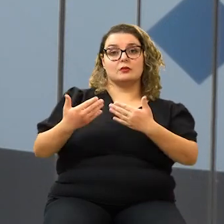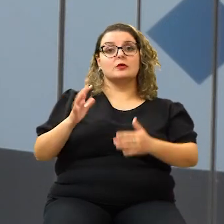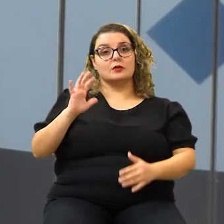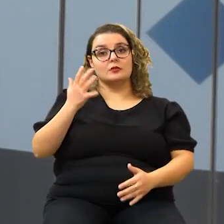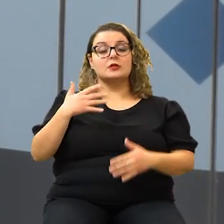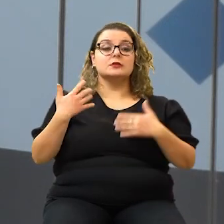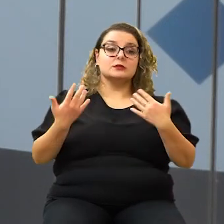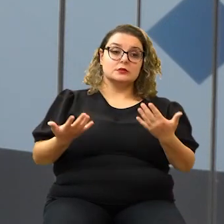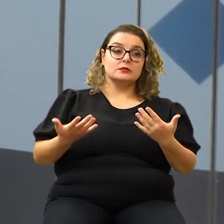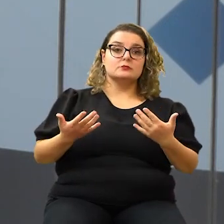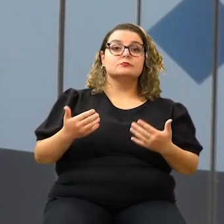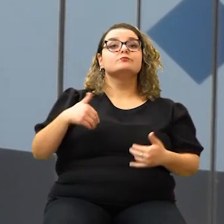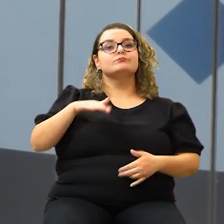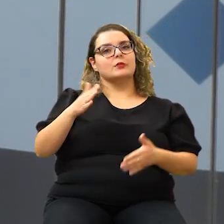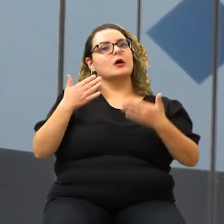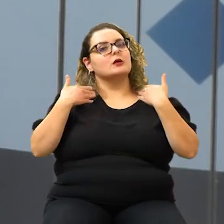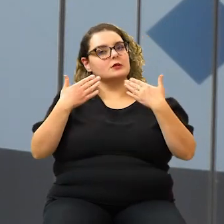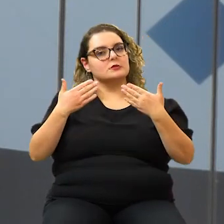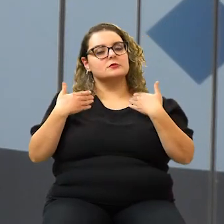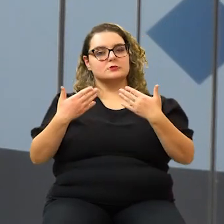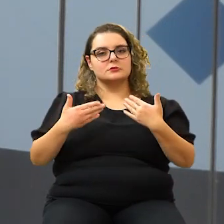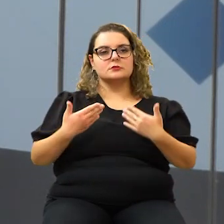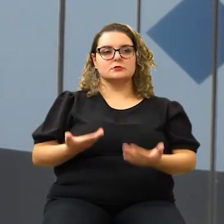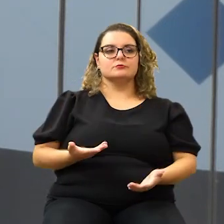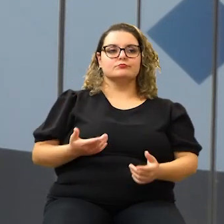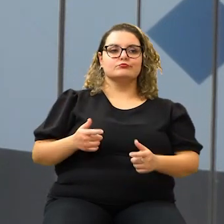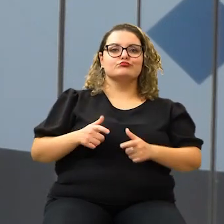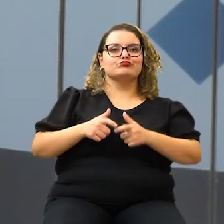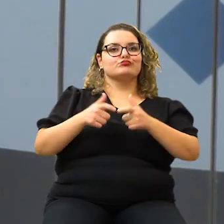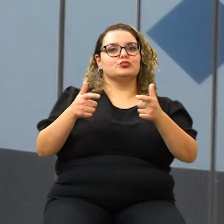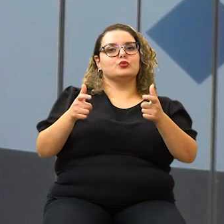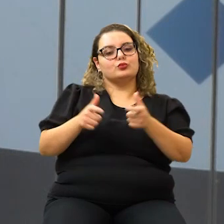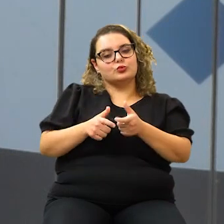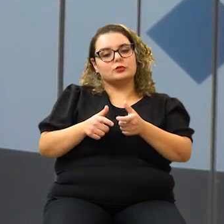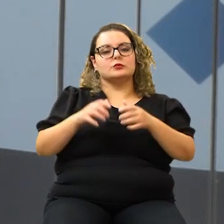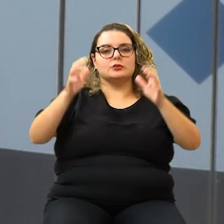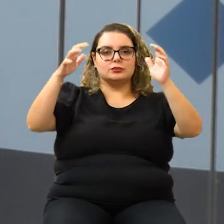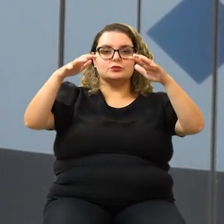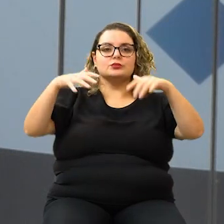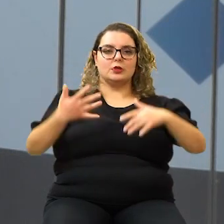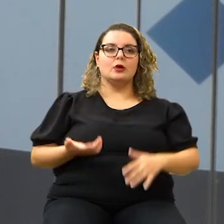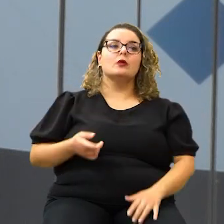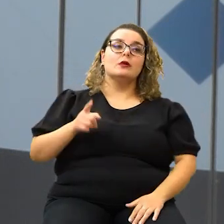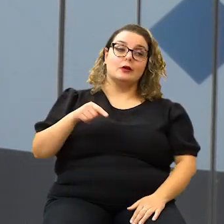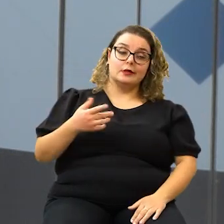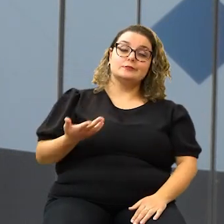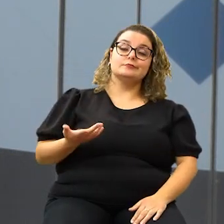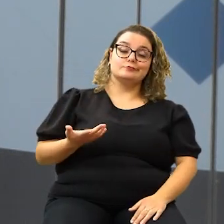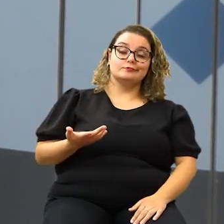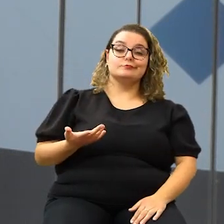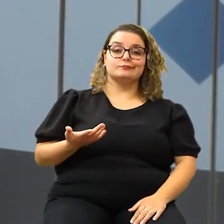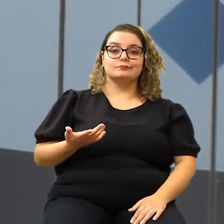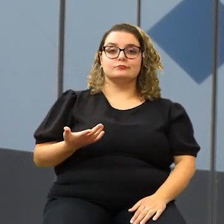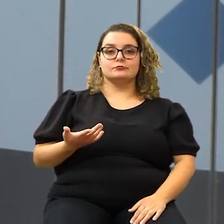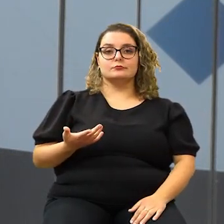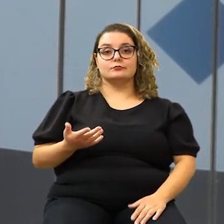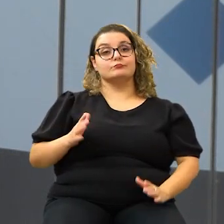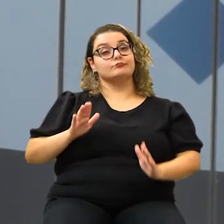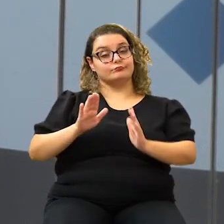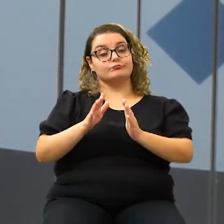Então, mais calor e um volume menor de chuva é o que a gente tem aí, vamos